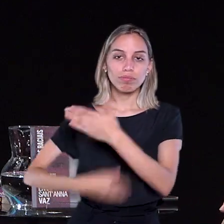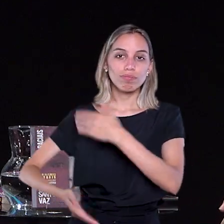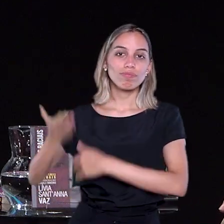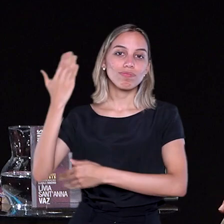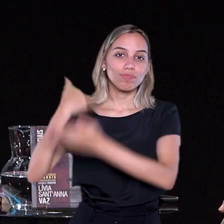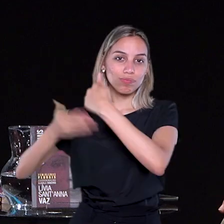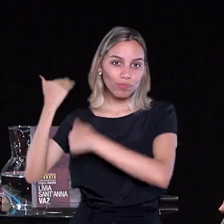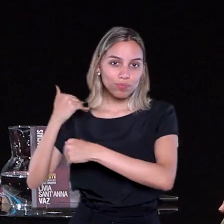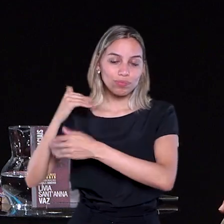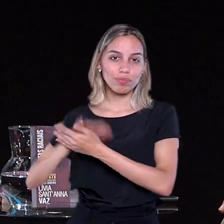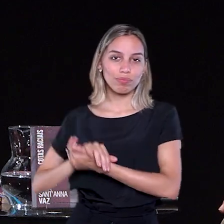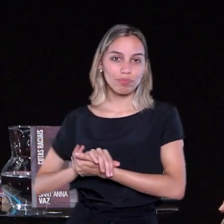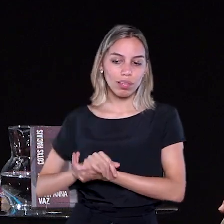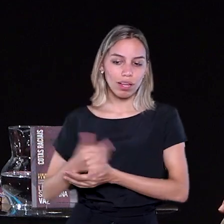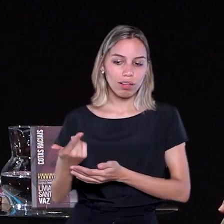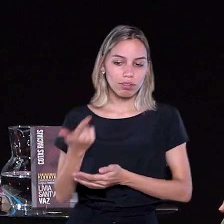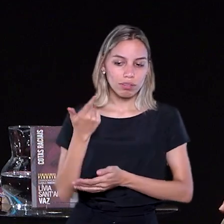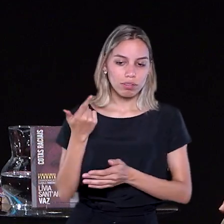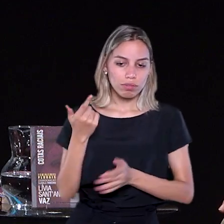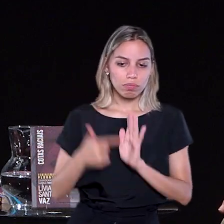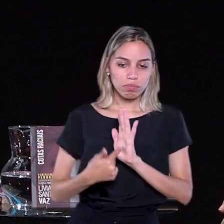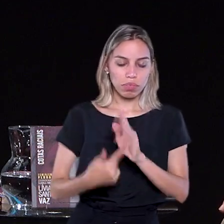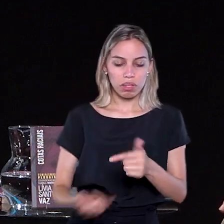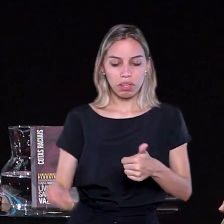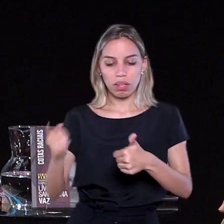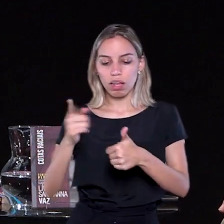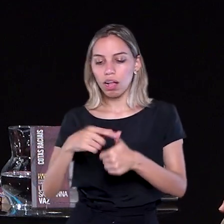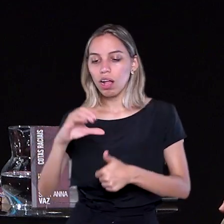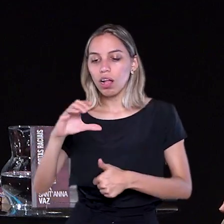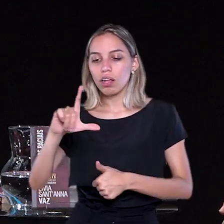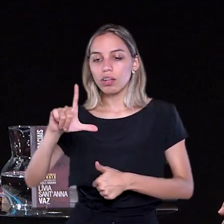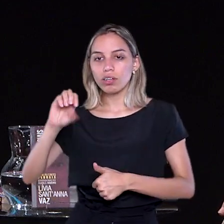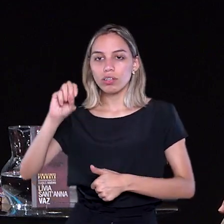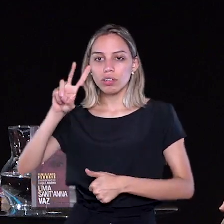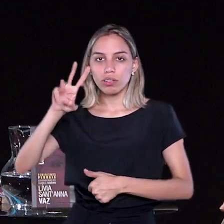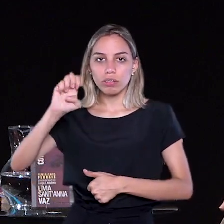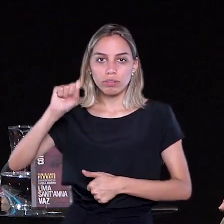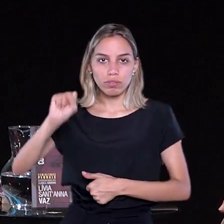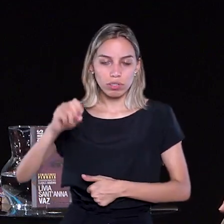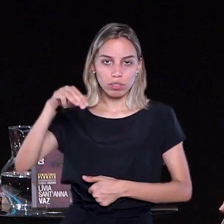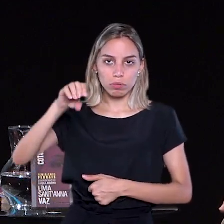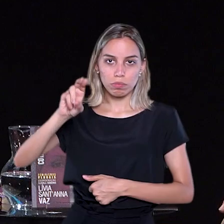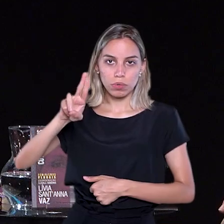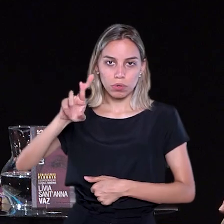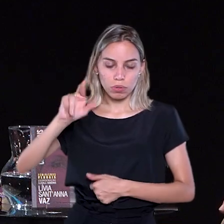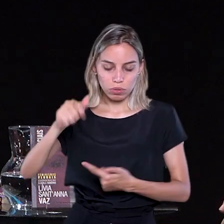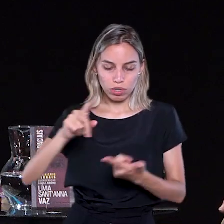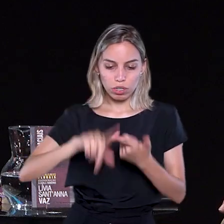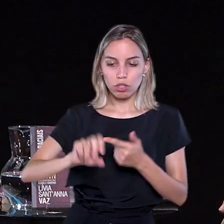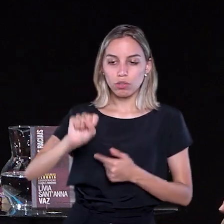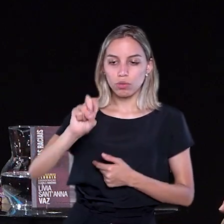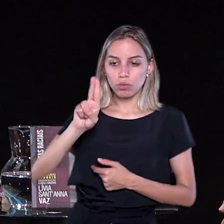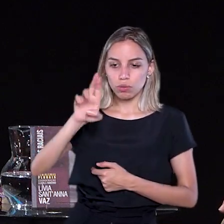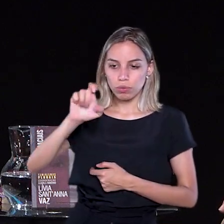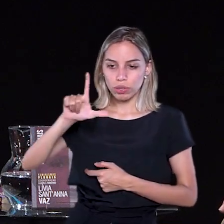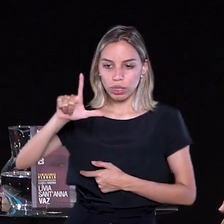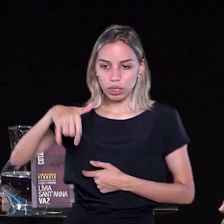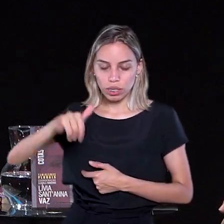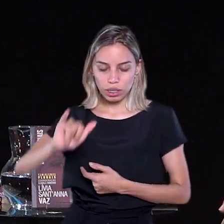alguns: Clóvis Moura, Abdias Nascimento, Sueli Carneiro, Milton Santos, maravilhoso, Milton